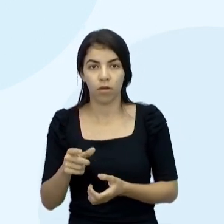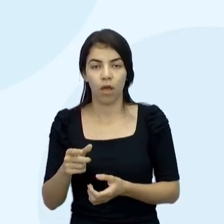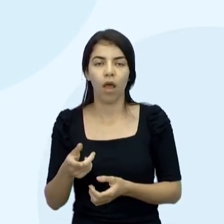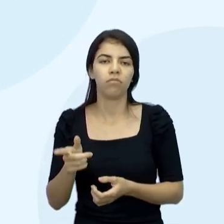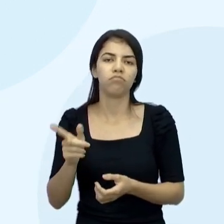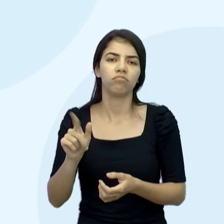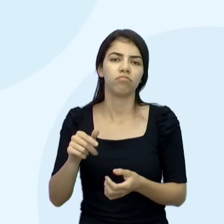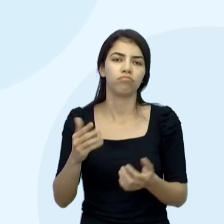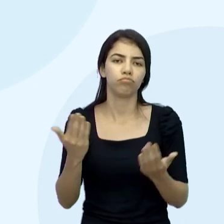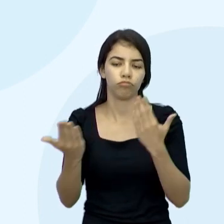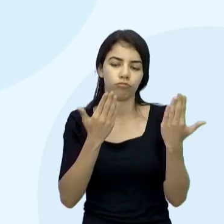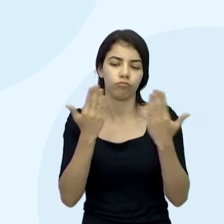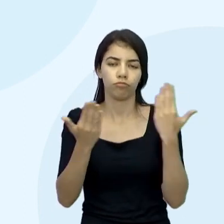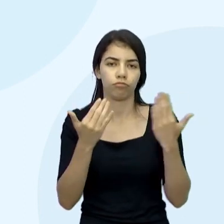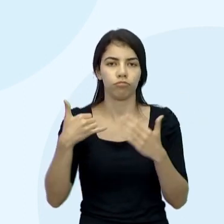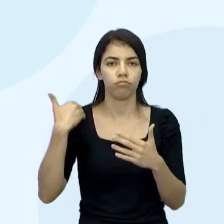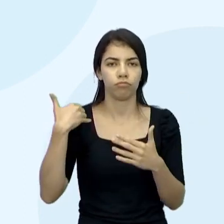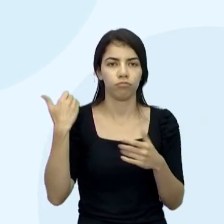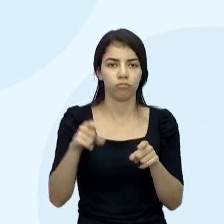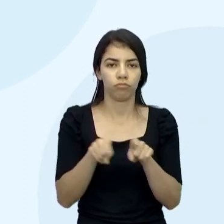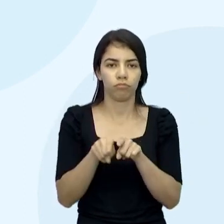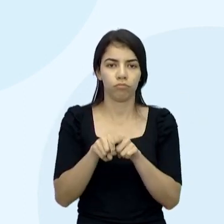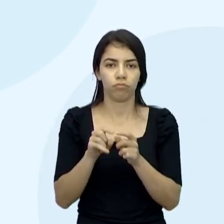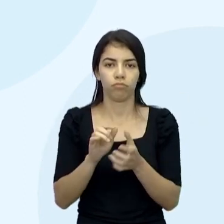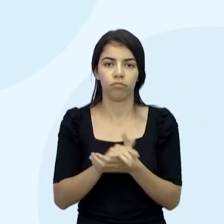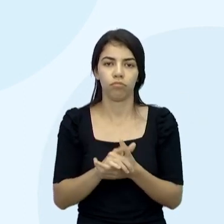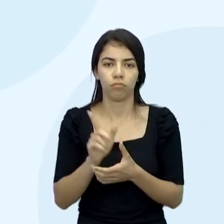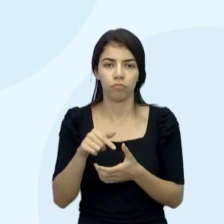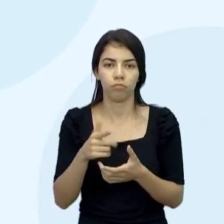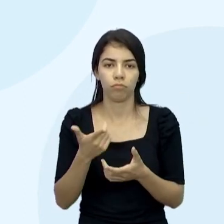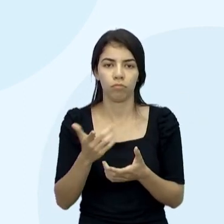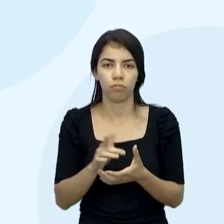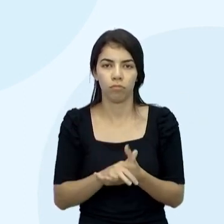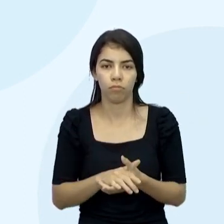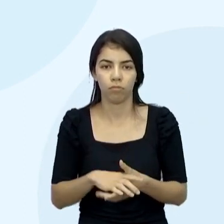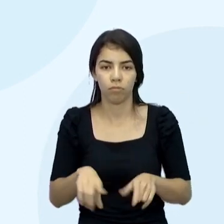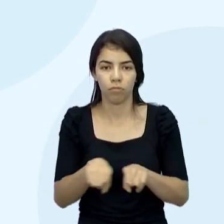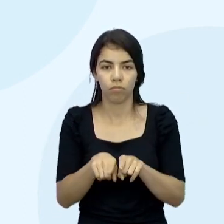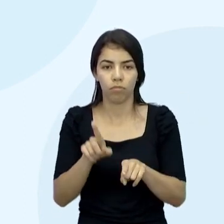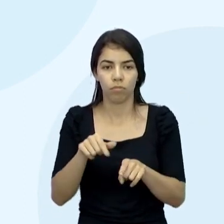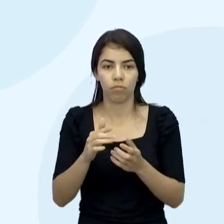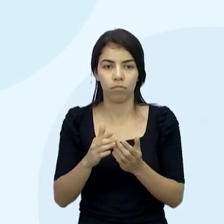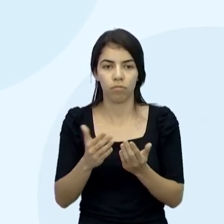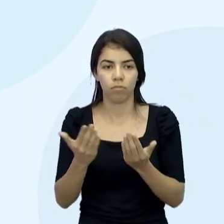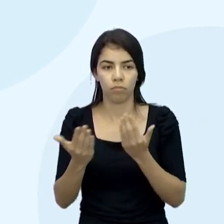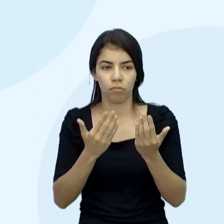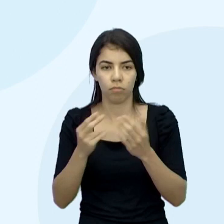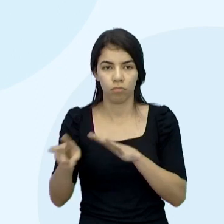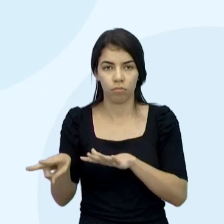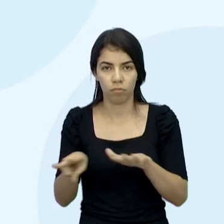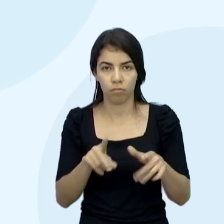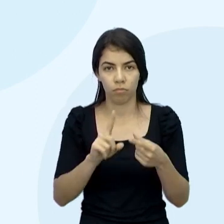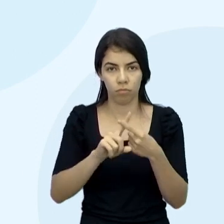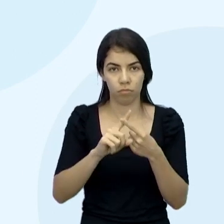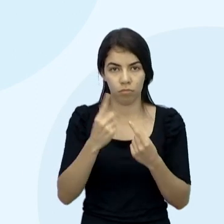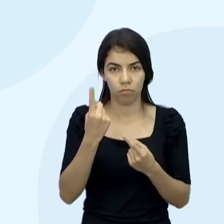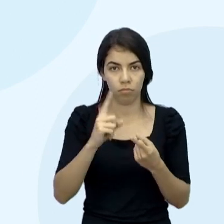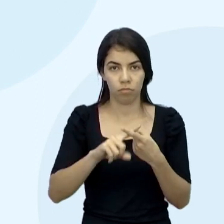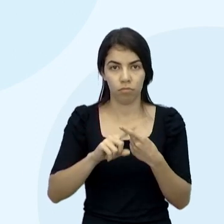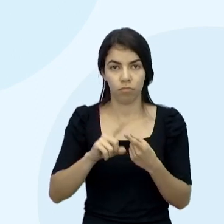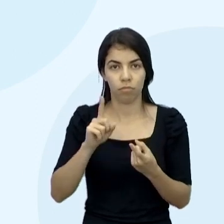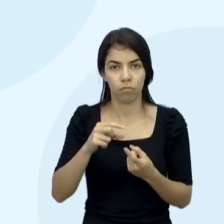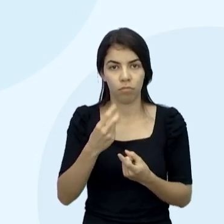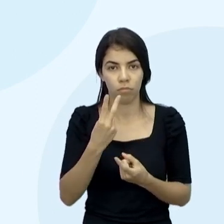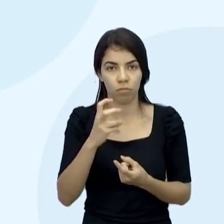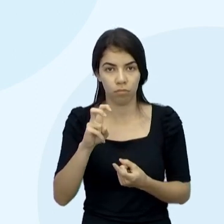uma comparação entre as faixas etárias, né? A maior proporção de pessoas que beberam pelo menos uma vez por semana foi de adultos, entre